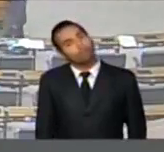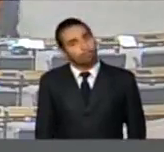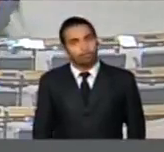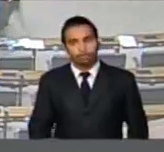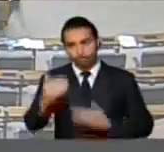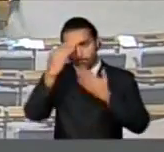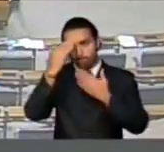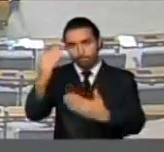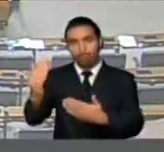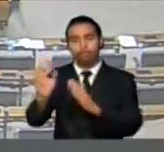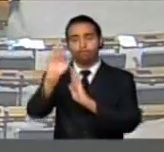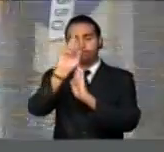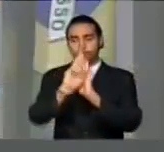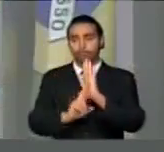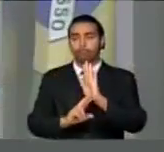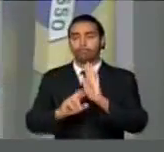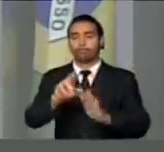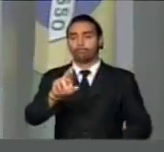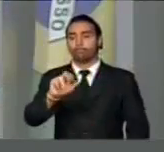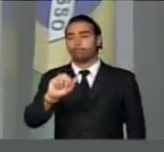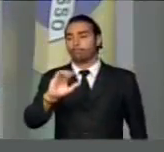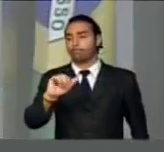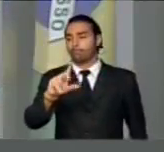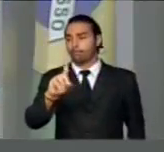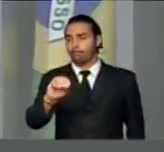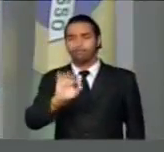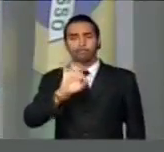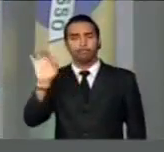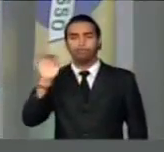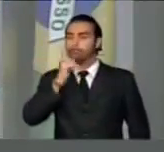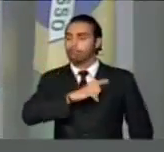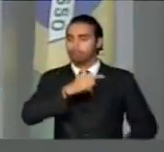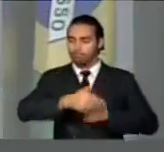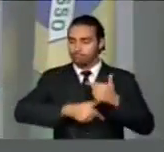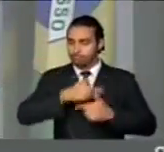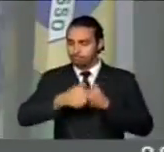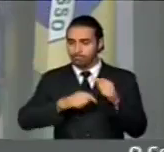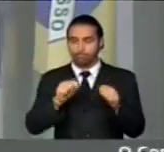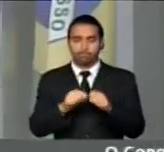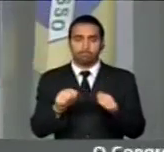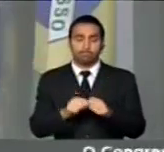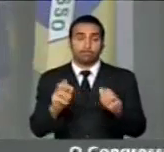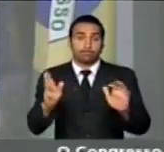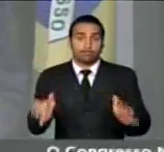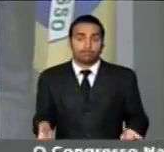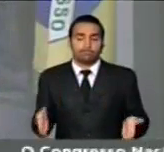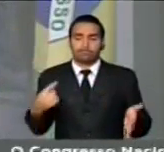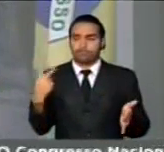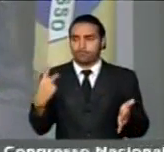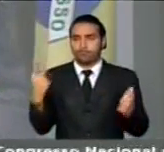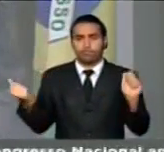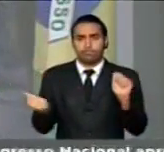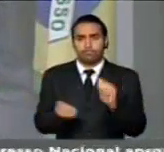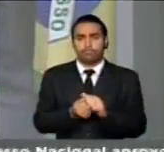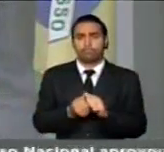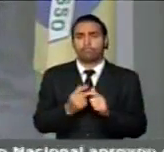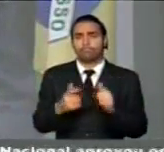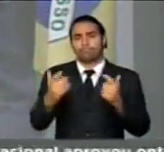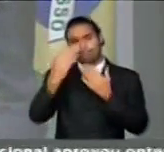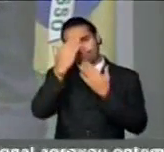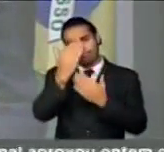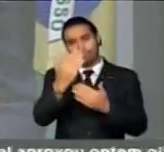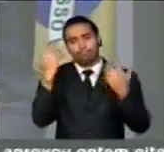relator Ricardo Barros por todo esse trabalho que tivemos lado a lado,